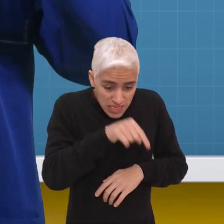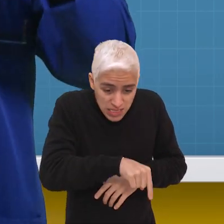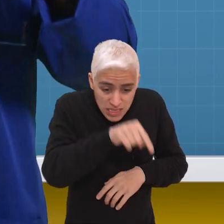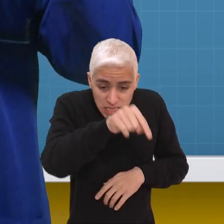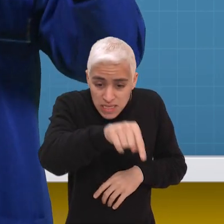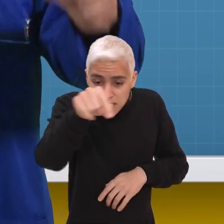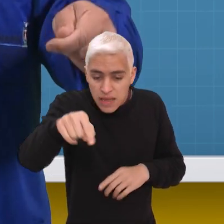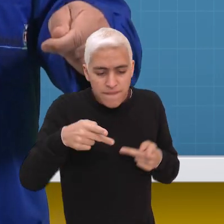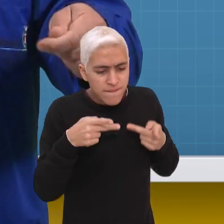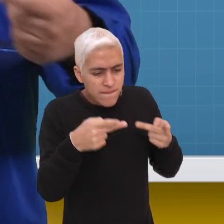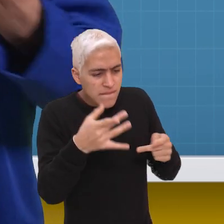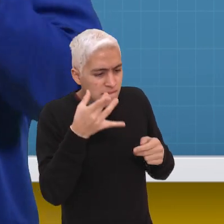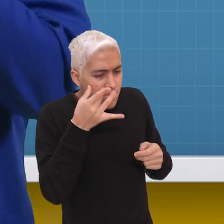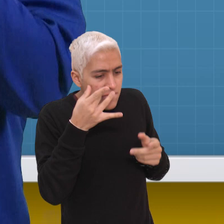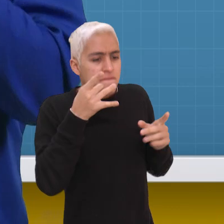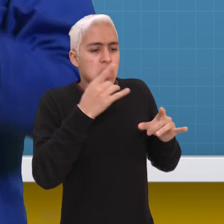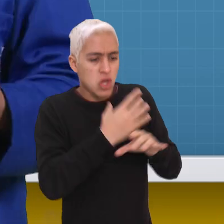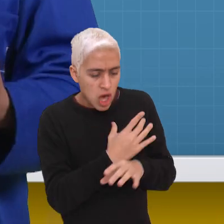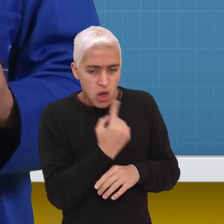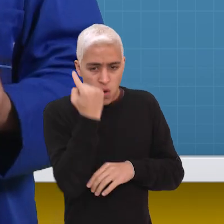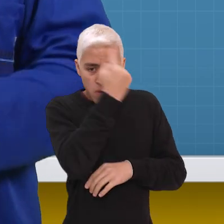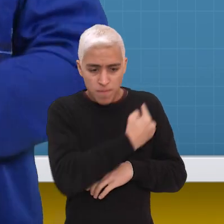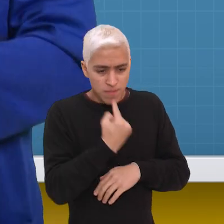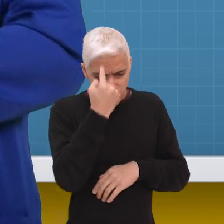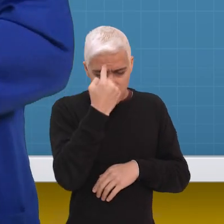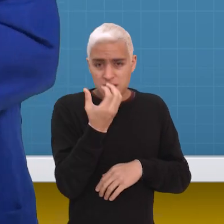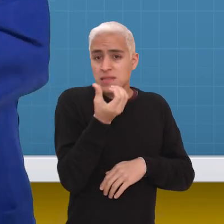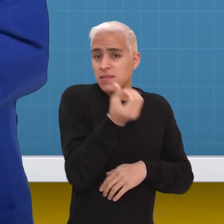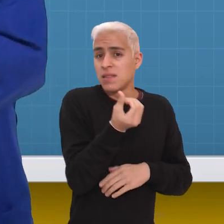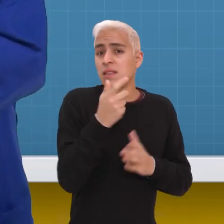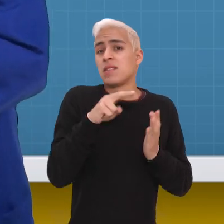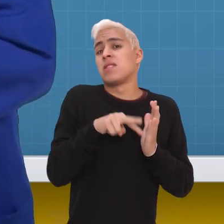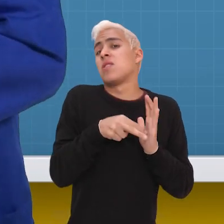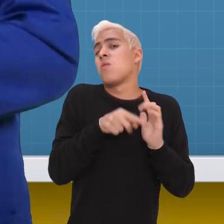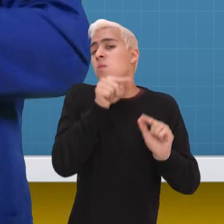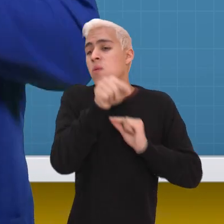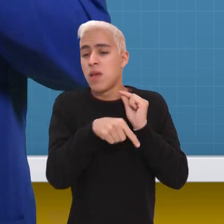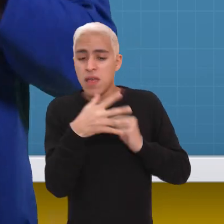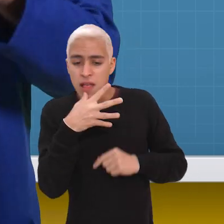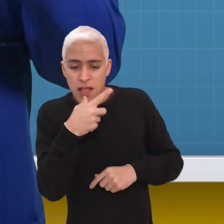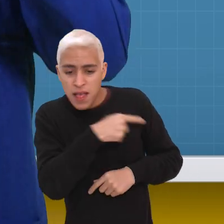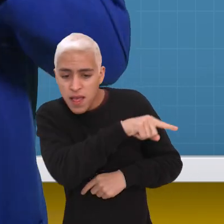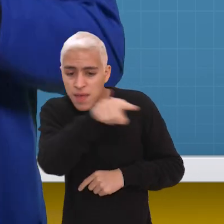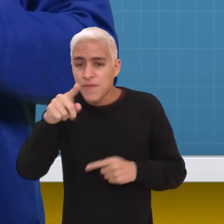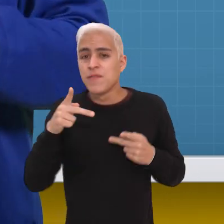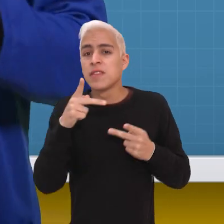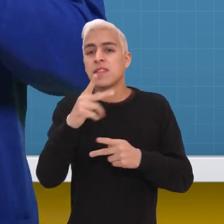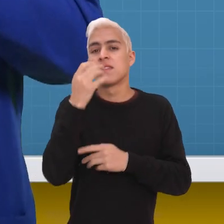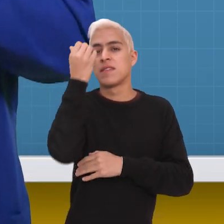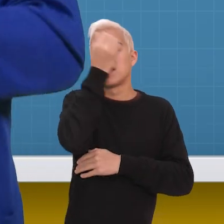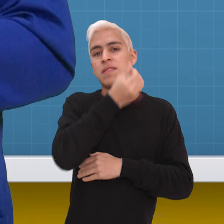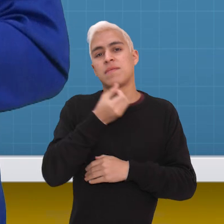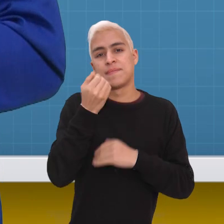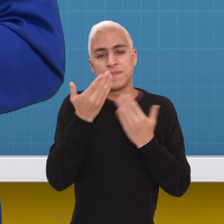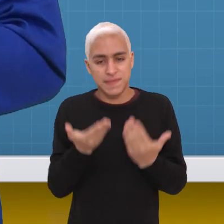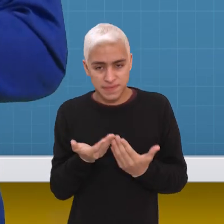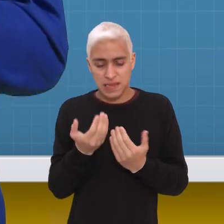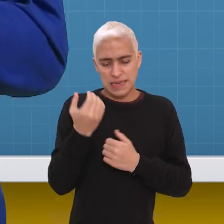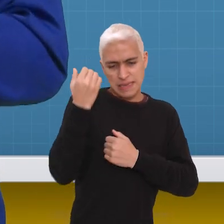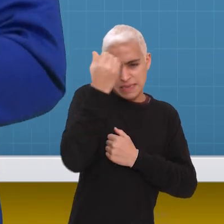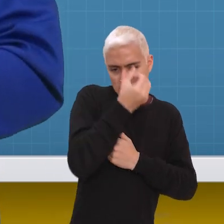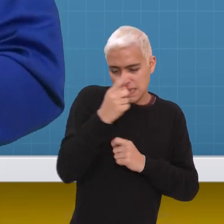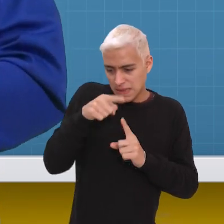cada local visitado eu fiquei por 1 hora e são 6 locais, eu demorei nas visitas 6